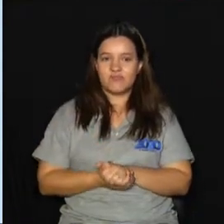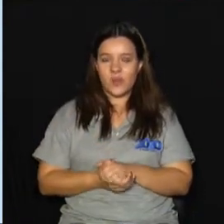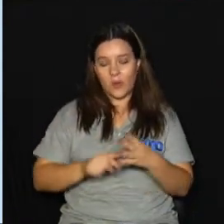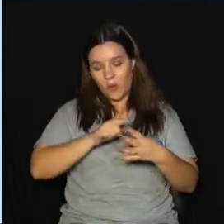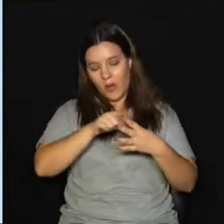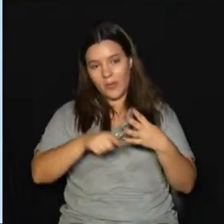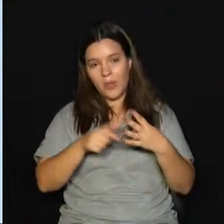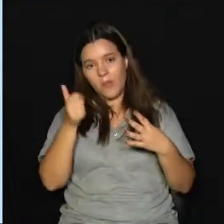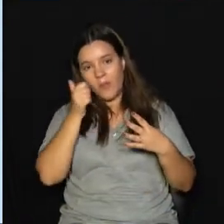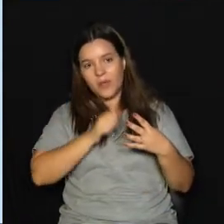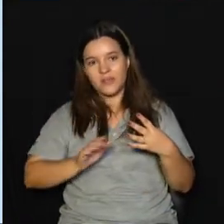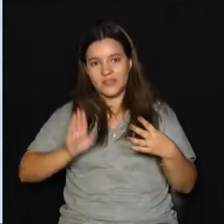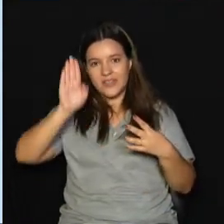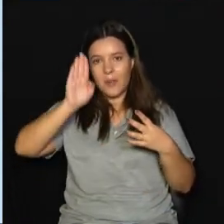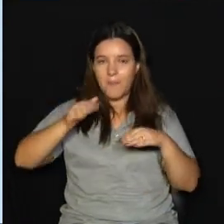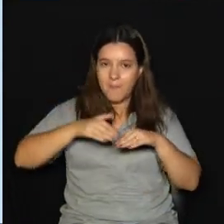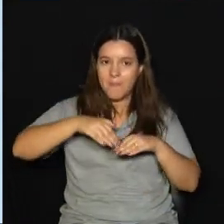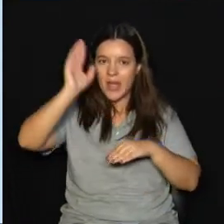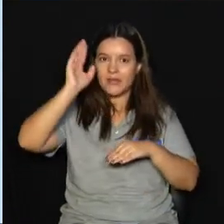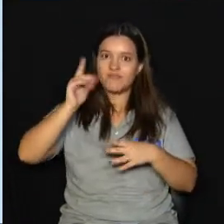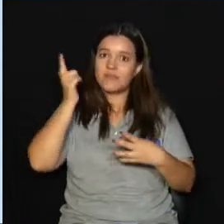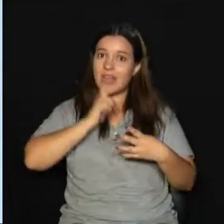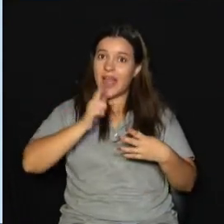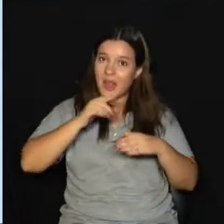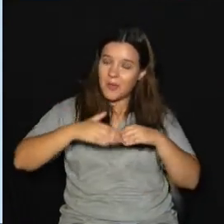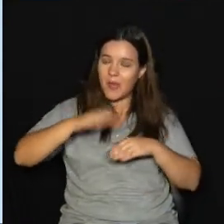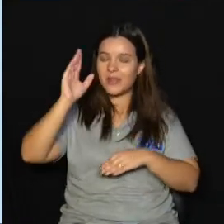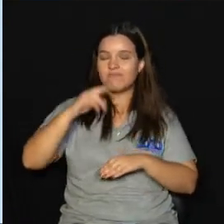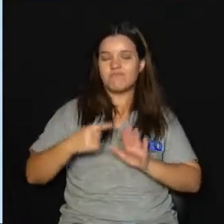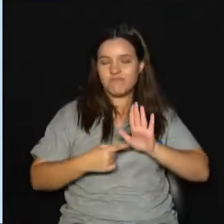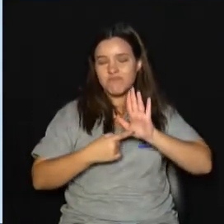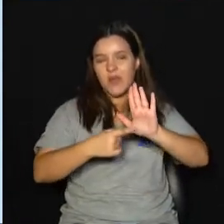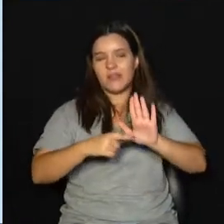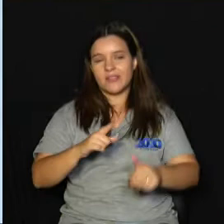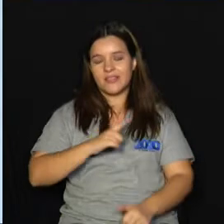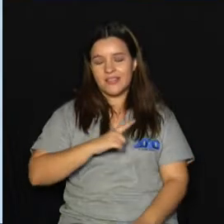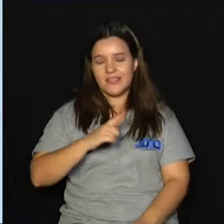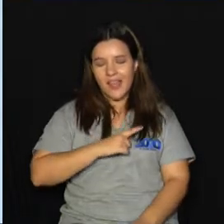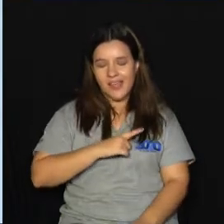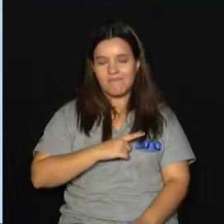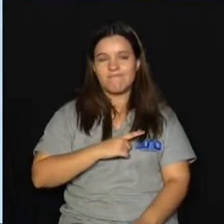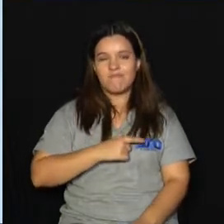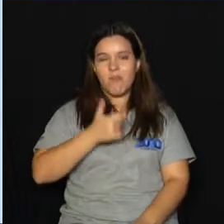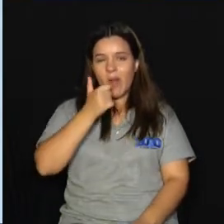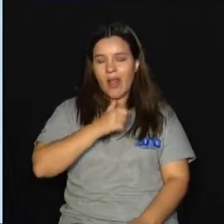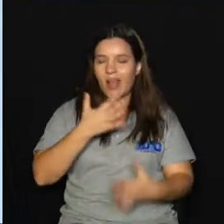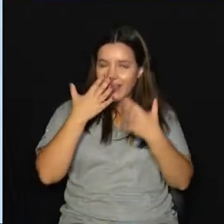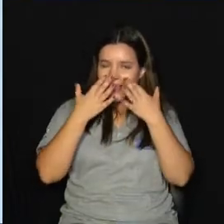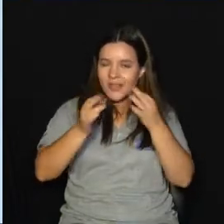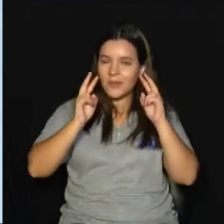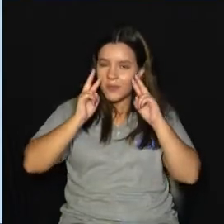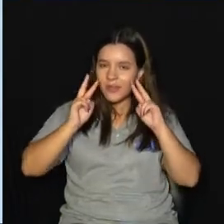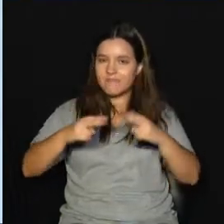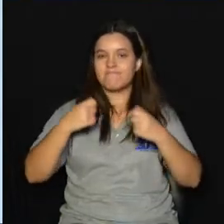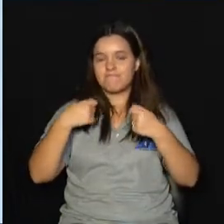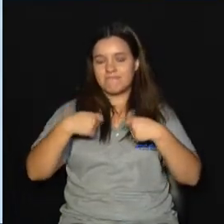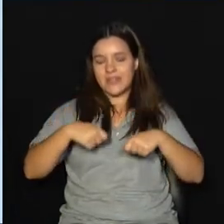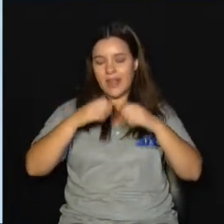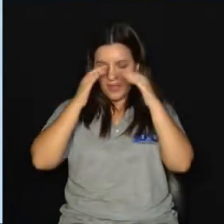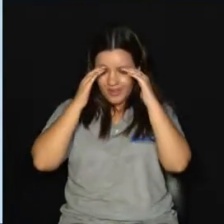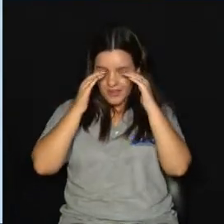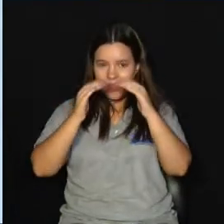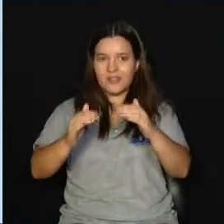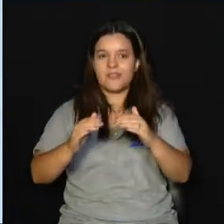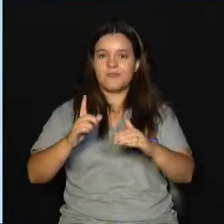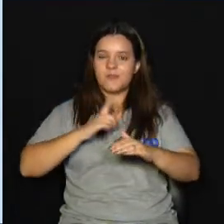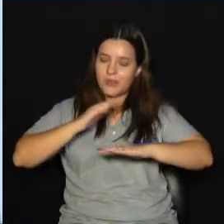realmente estarem se candidatando mais e estarem se elegendo mostra que existe uma demanda e que é importante que isso seja respeitado e que haja esse espaço